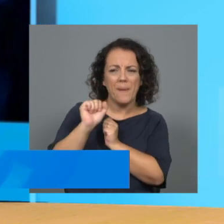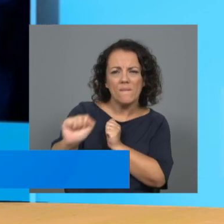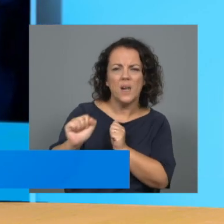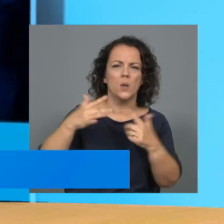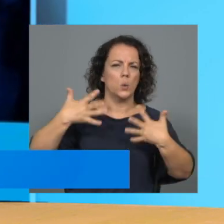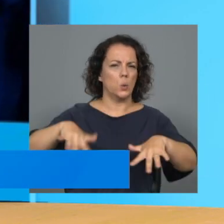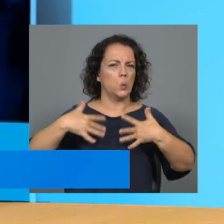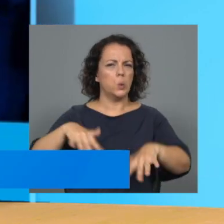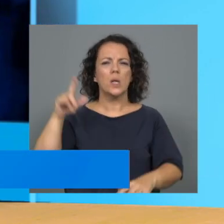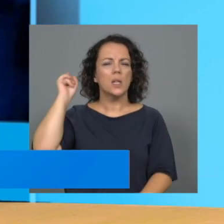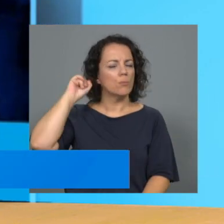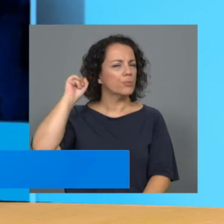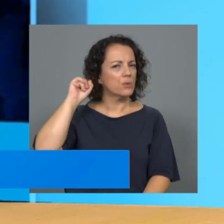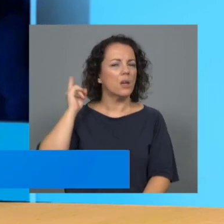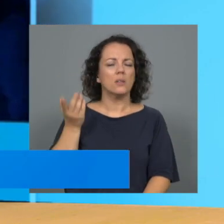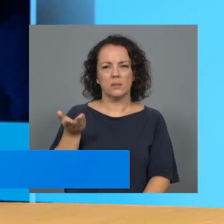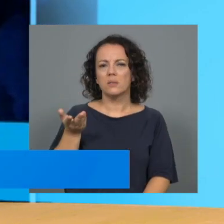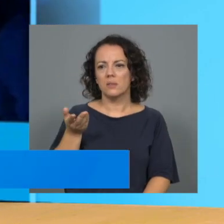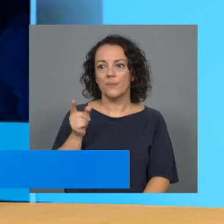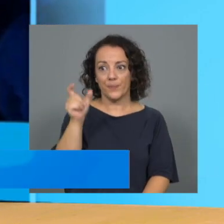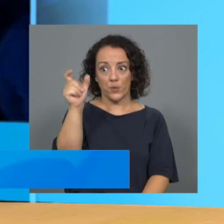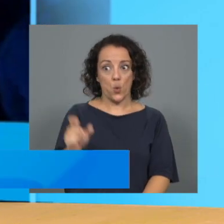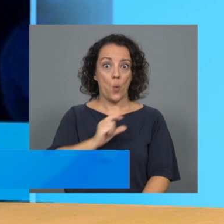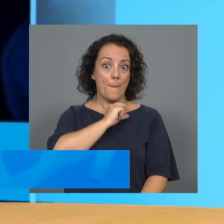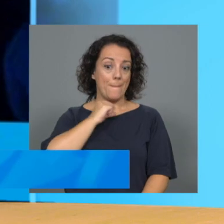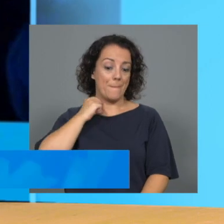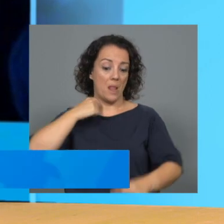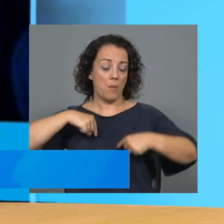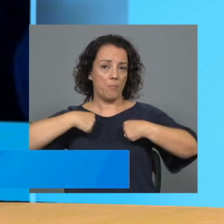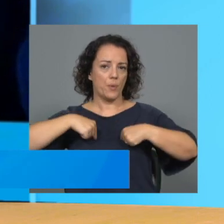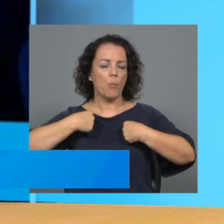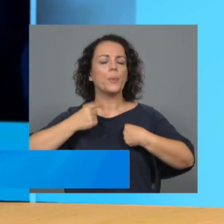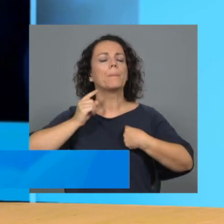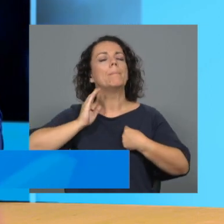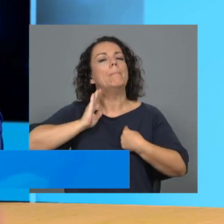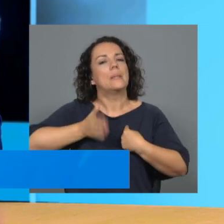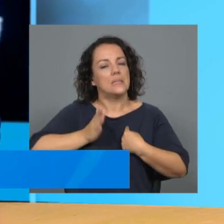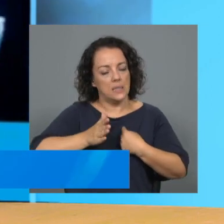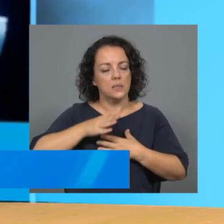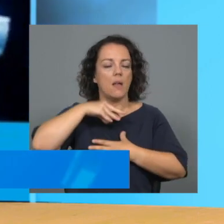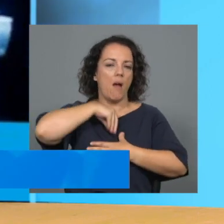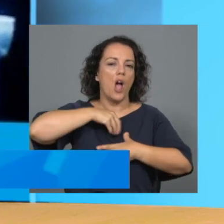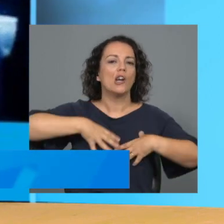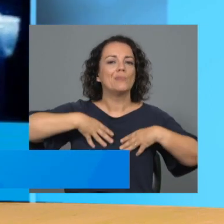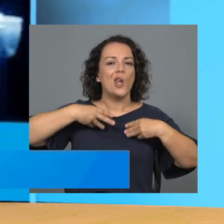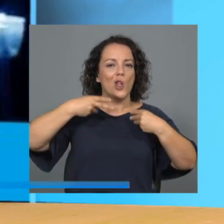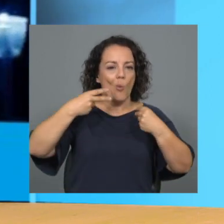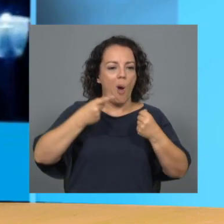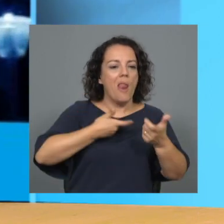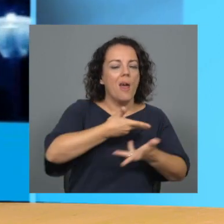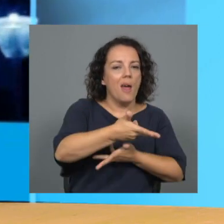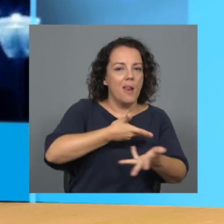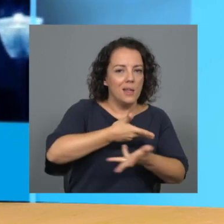digamos que o pároco em si não só tem que ter a relação espiritual, mas também a relação humana com a